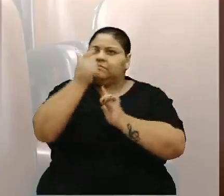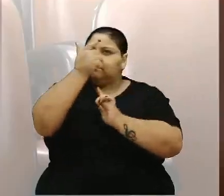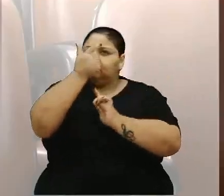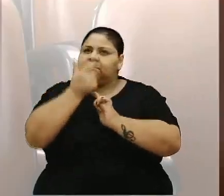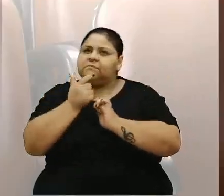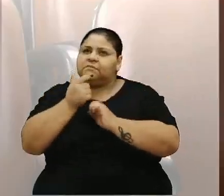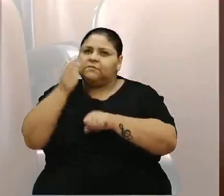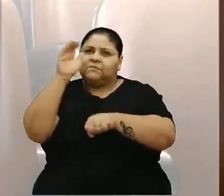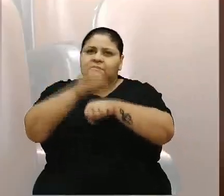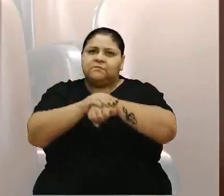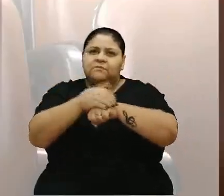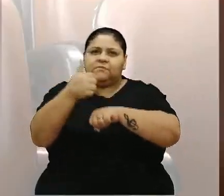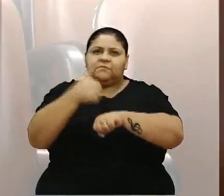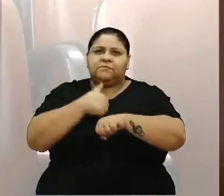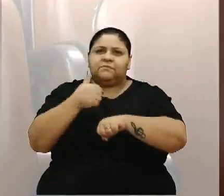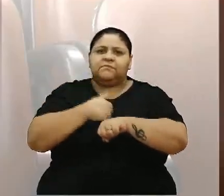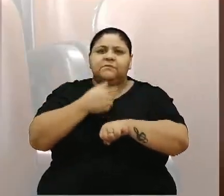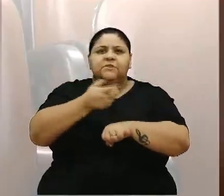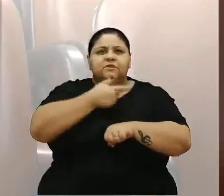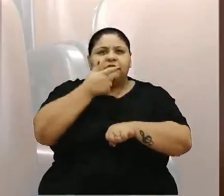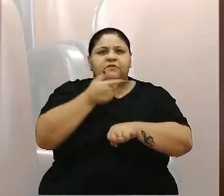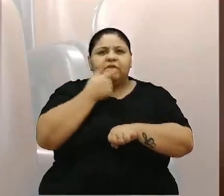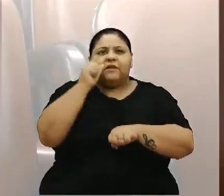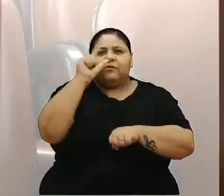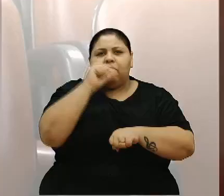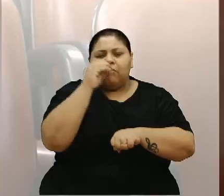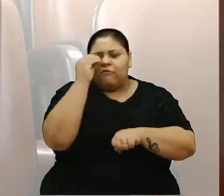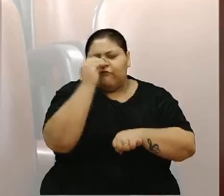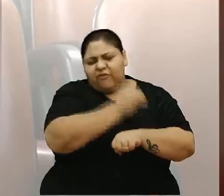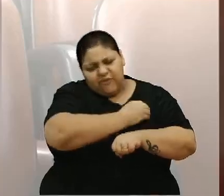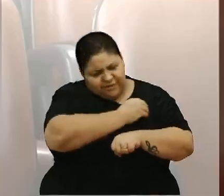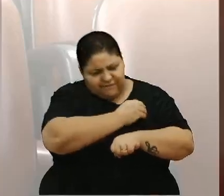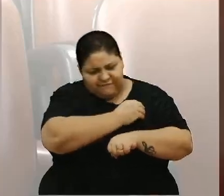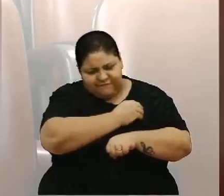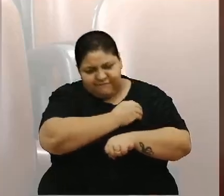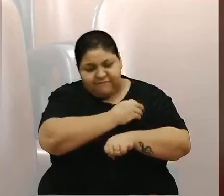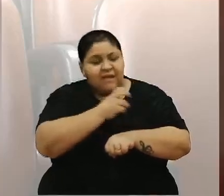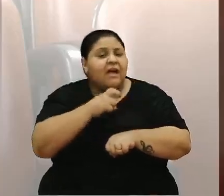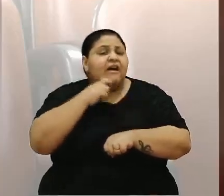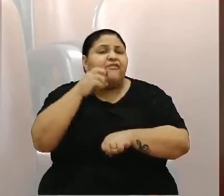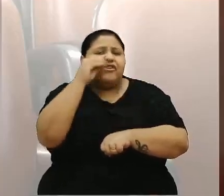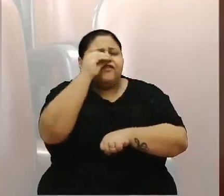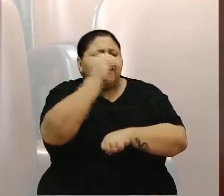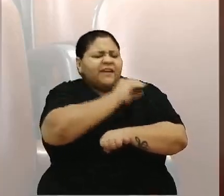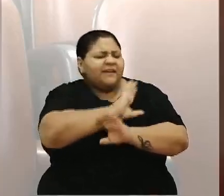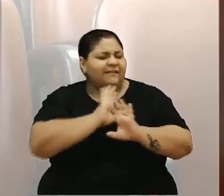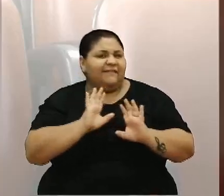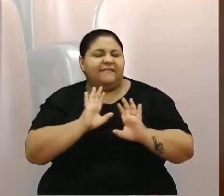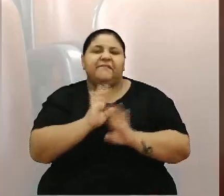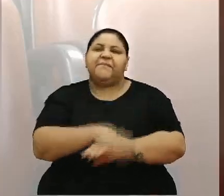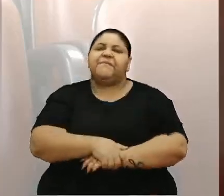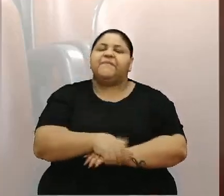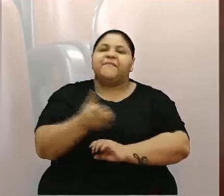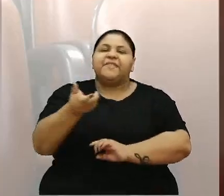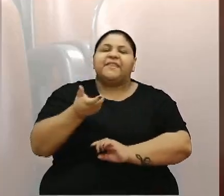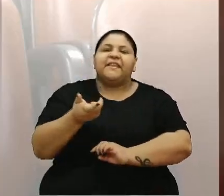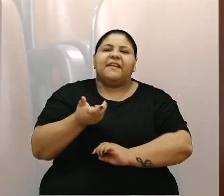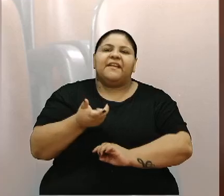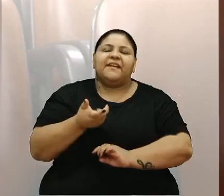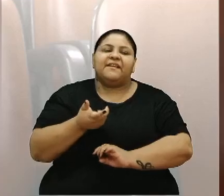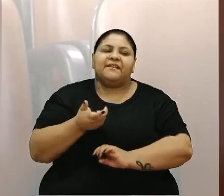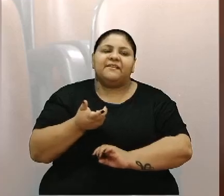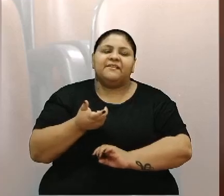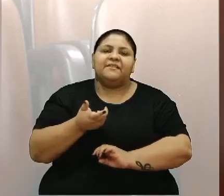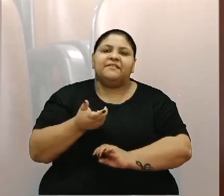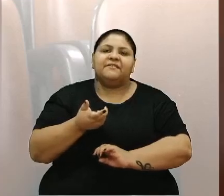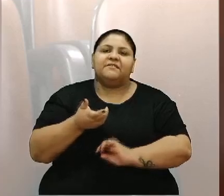culpado sou eu, falo muito fraco. É que a voz dos bairros sai meia fraca mesmo. Então, pessoal, eu quero fazer